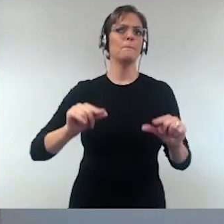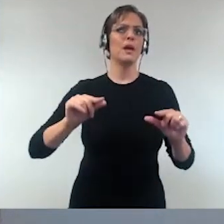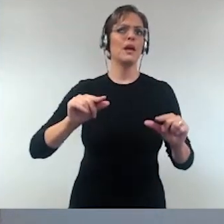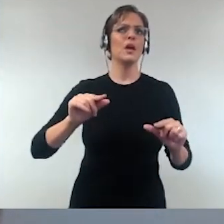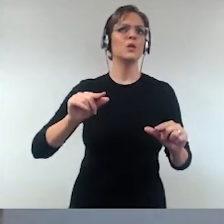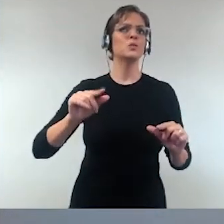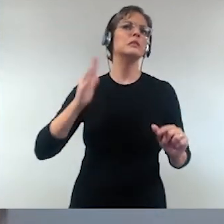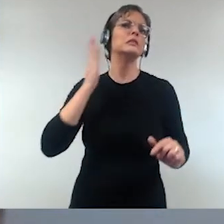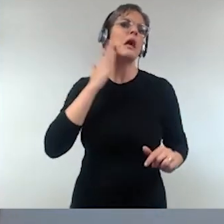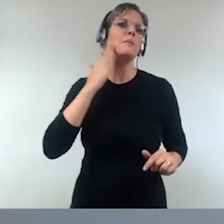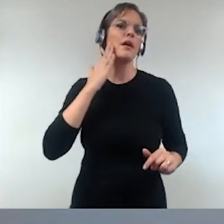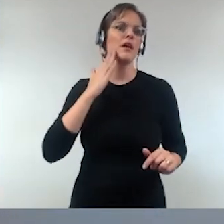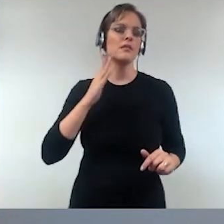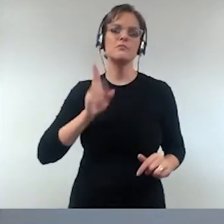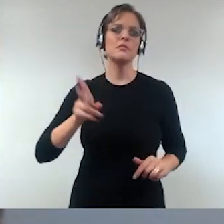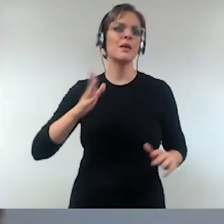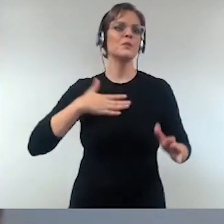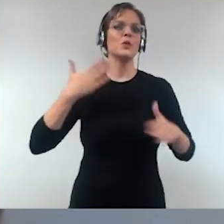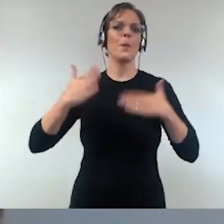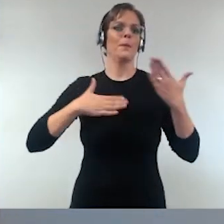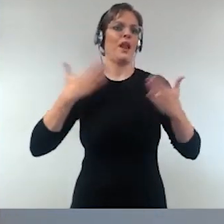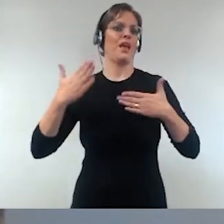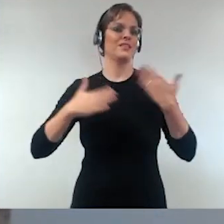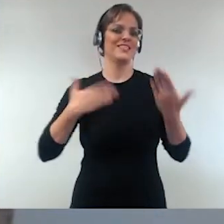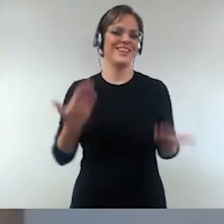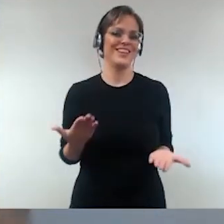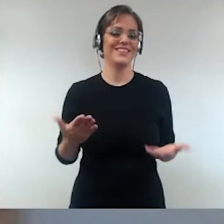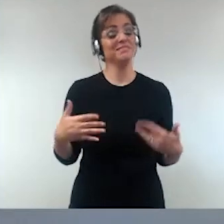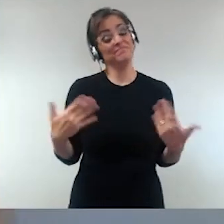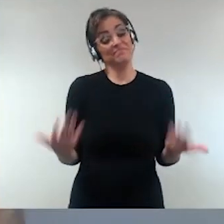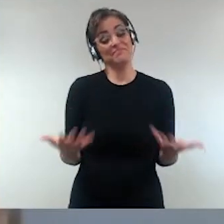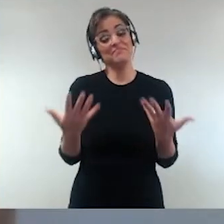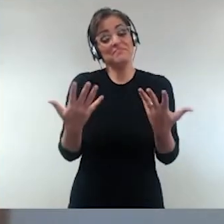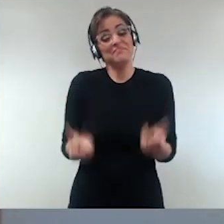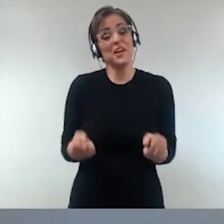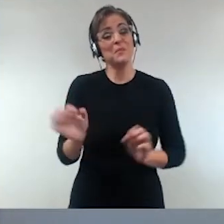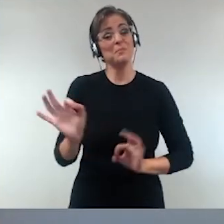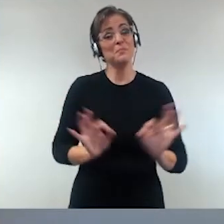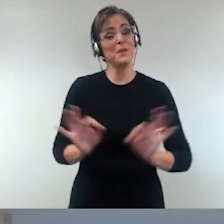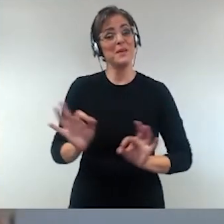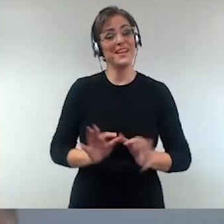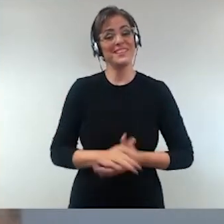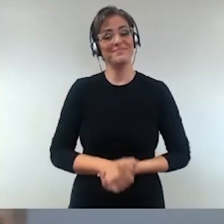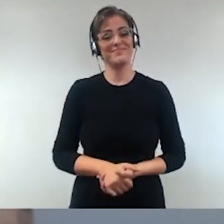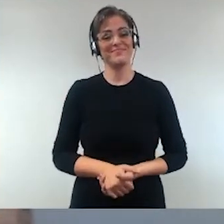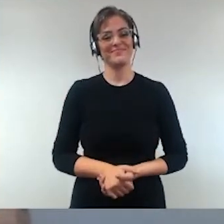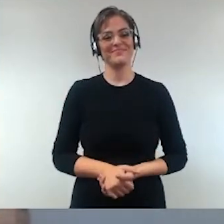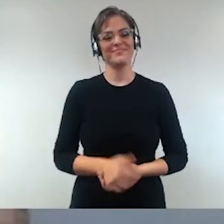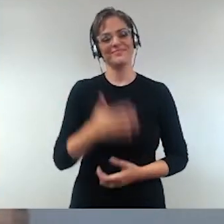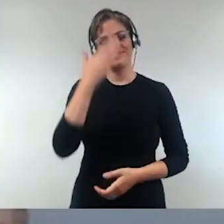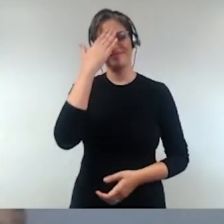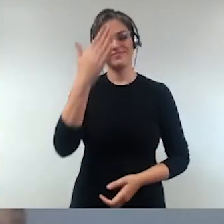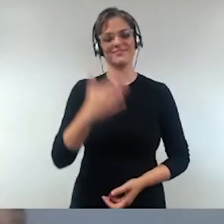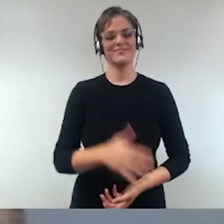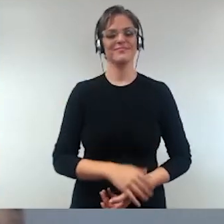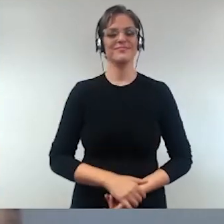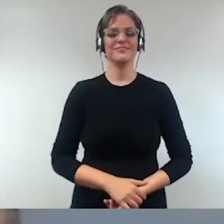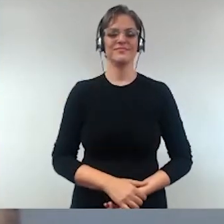previsível e feito de cisnes negros. Então, que estejamos todos preparados para isso. Obrigada.